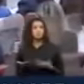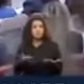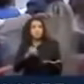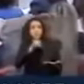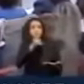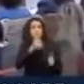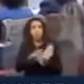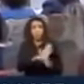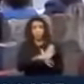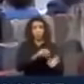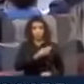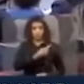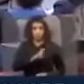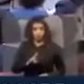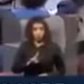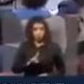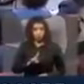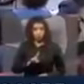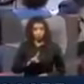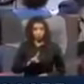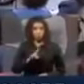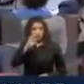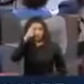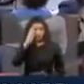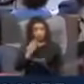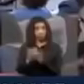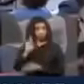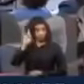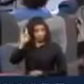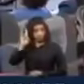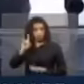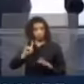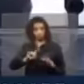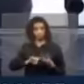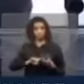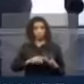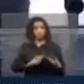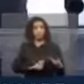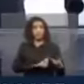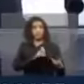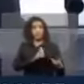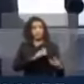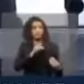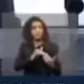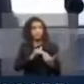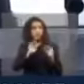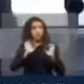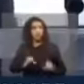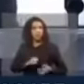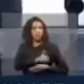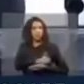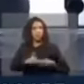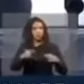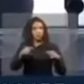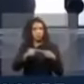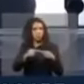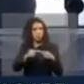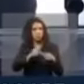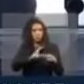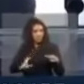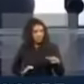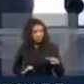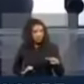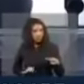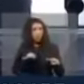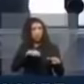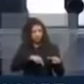convicções religiosas, acreditar em Deus e ter a vida pautada na ética e na moral cristã, tornou-se um